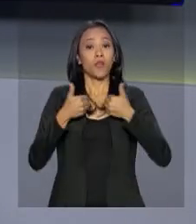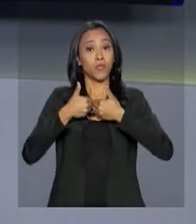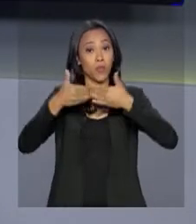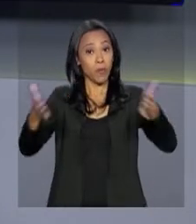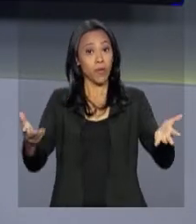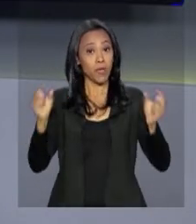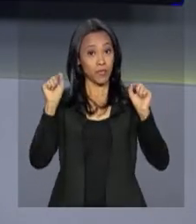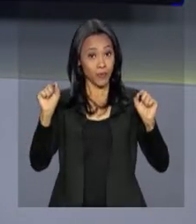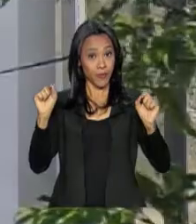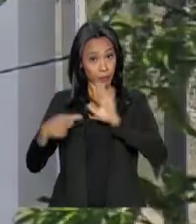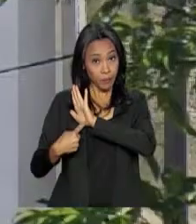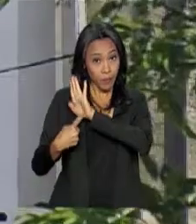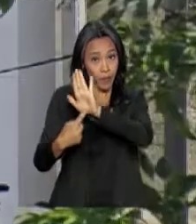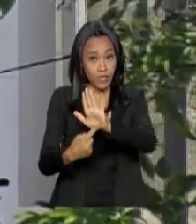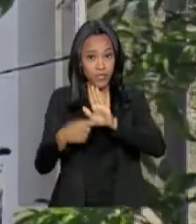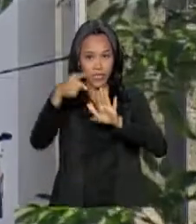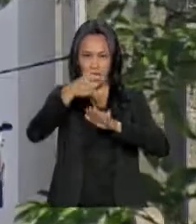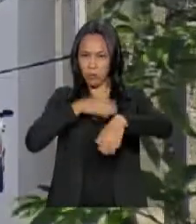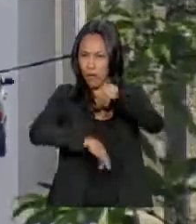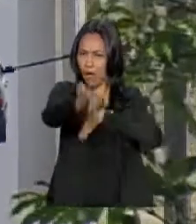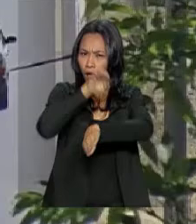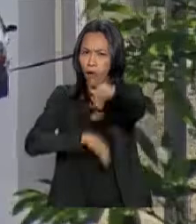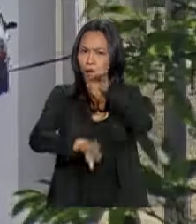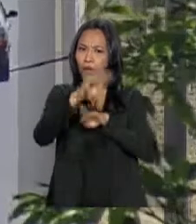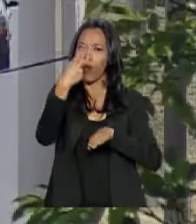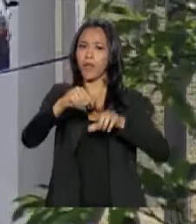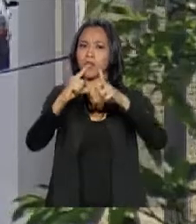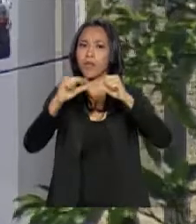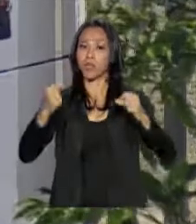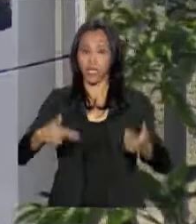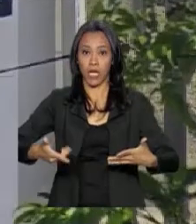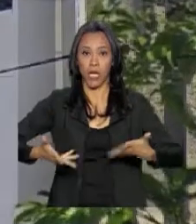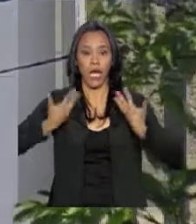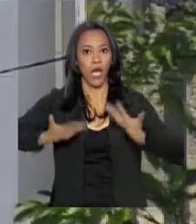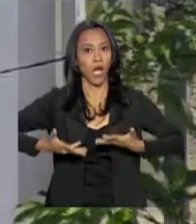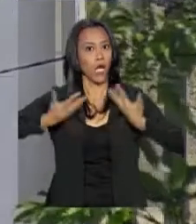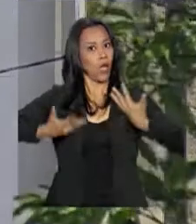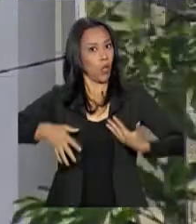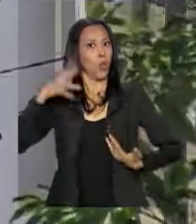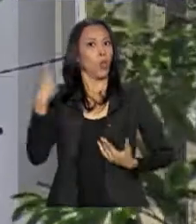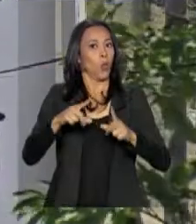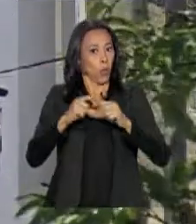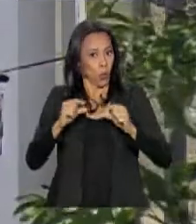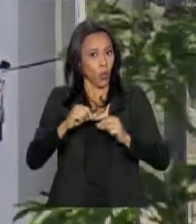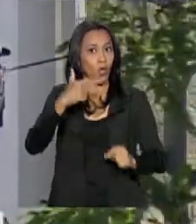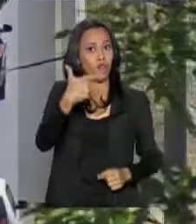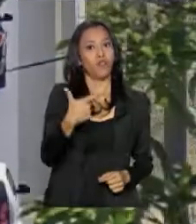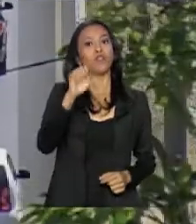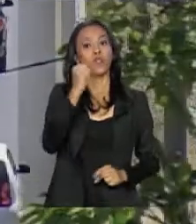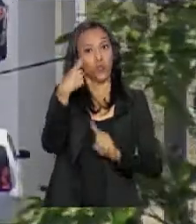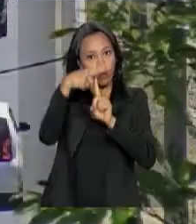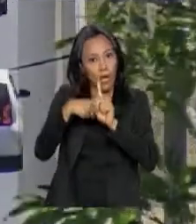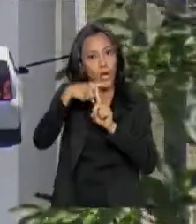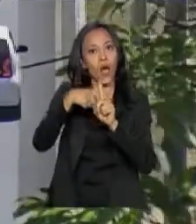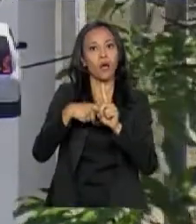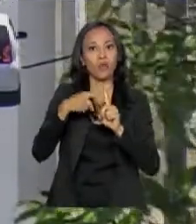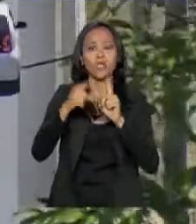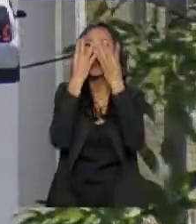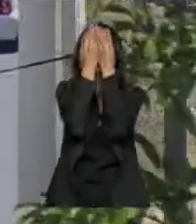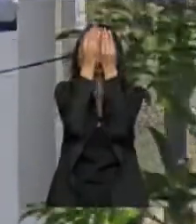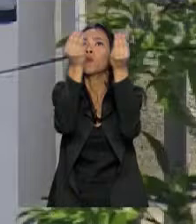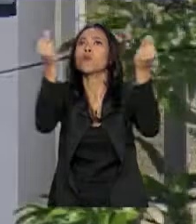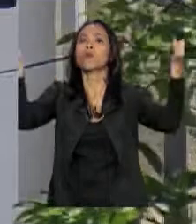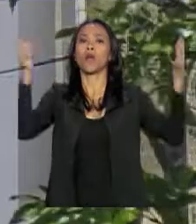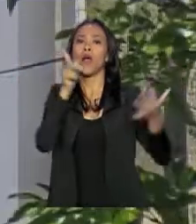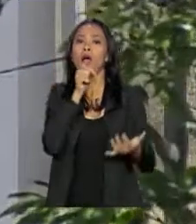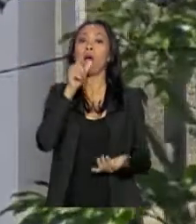imagens ao vivo do trânsito de brasília neste momento faz calor na capital federal com 28 graus ea umidade relativa do ar está